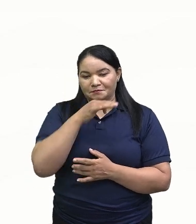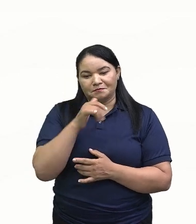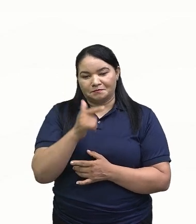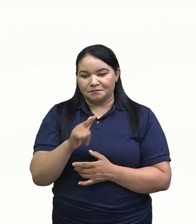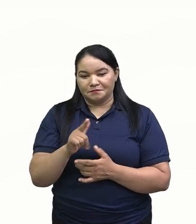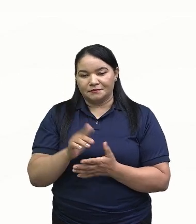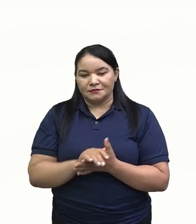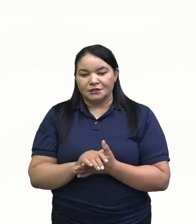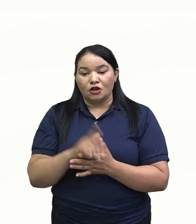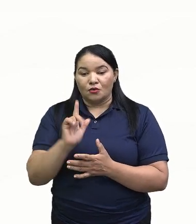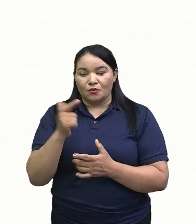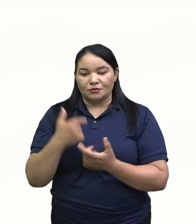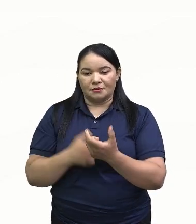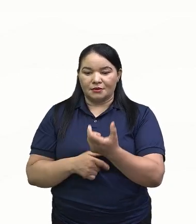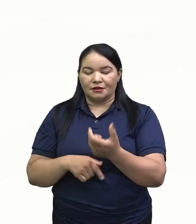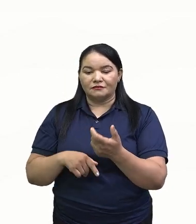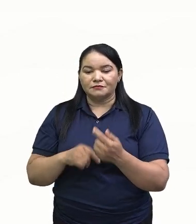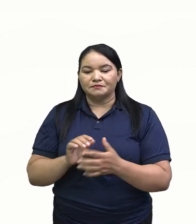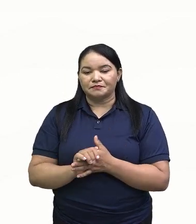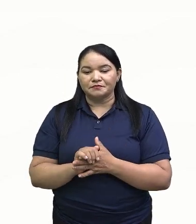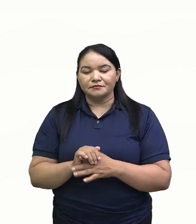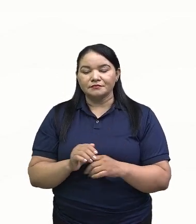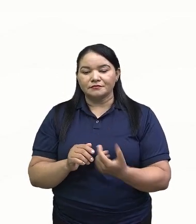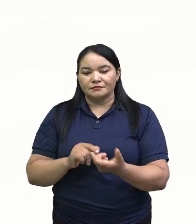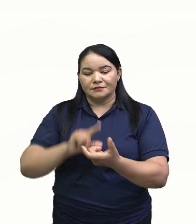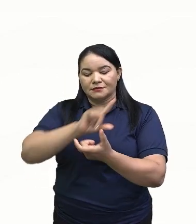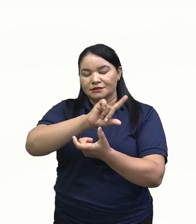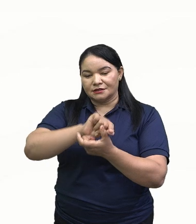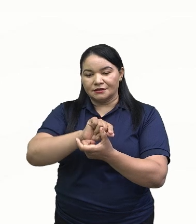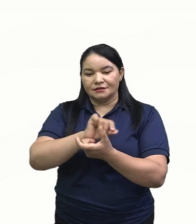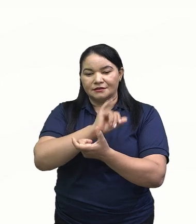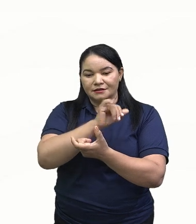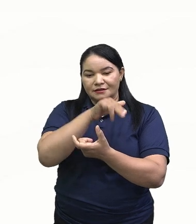Inadequado, perceberam? O radical é